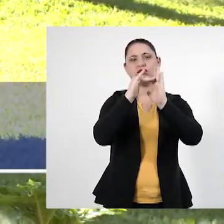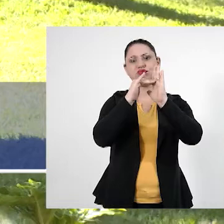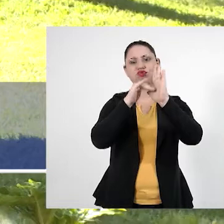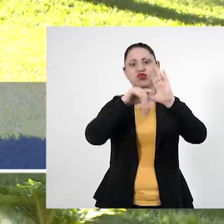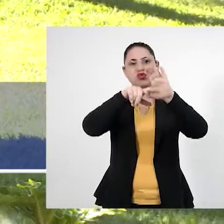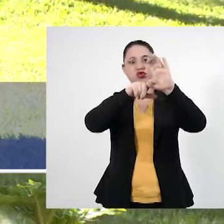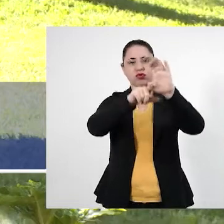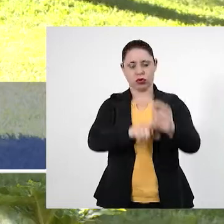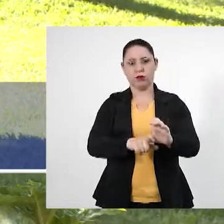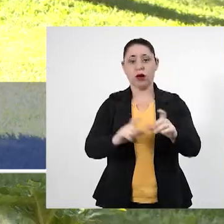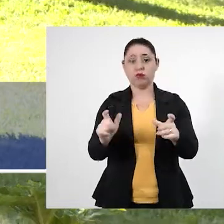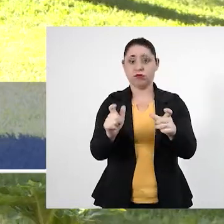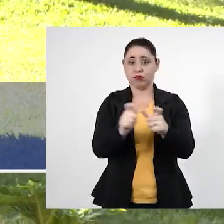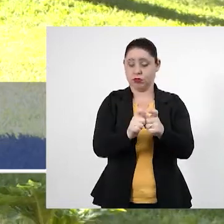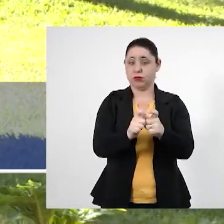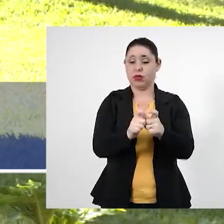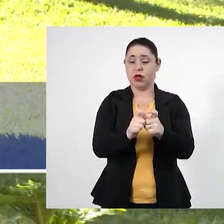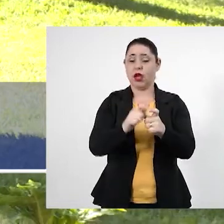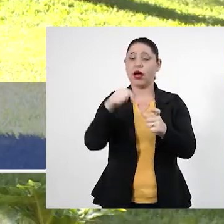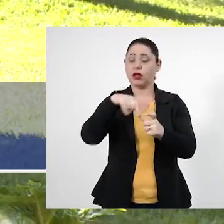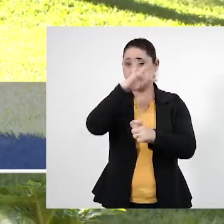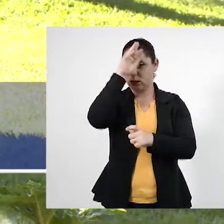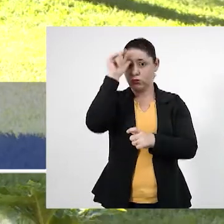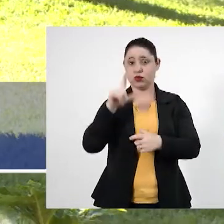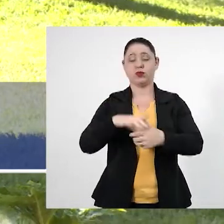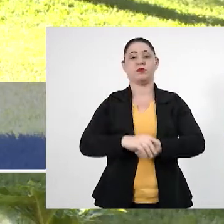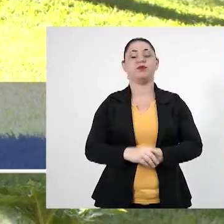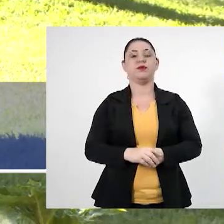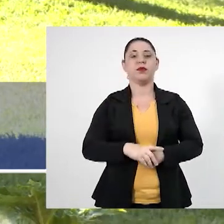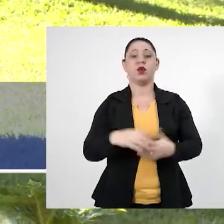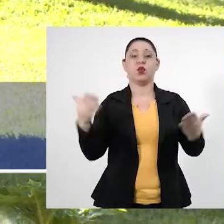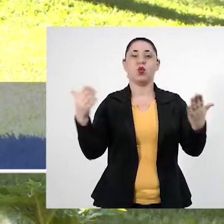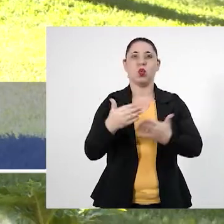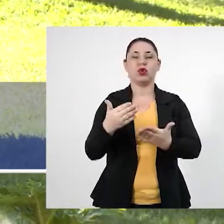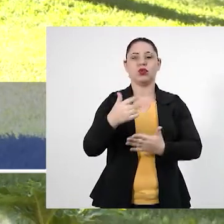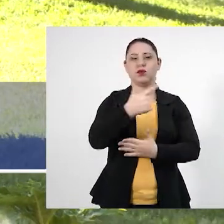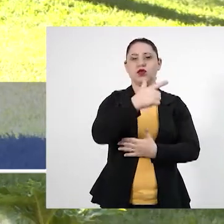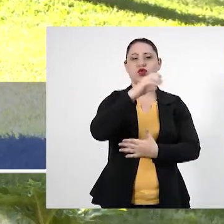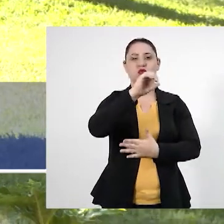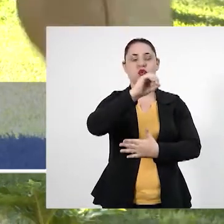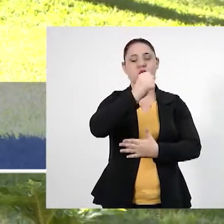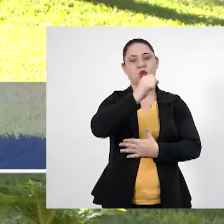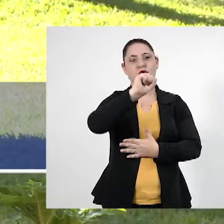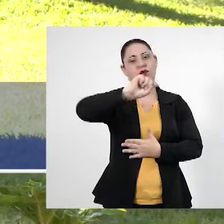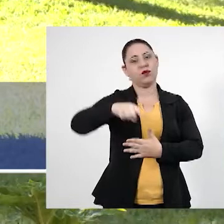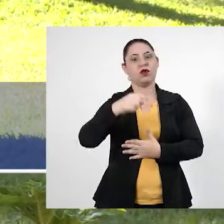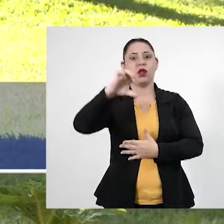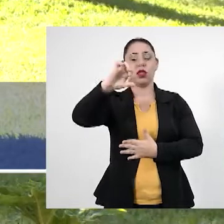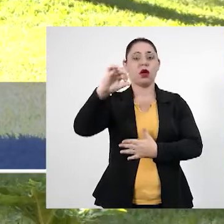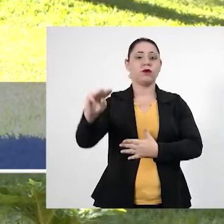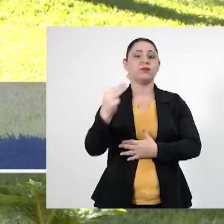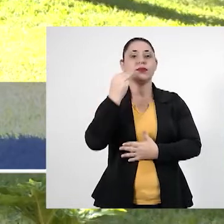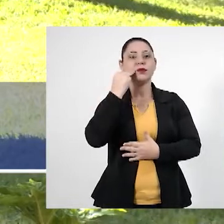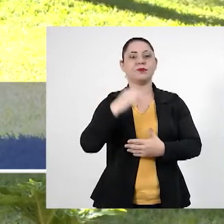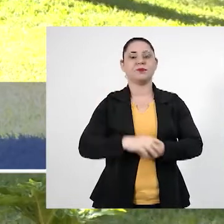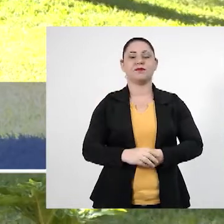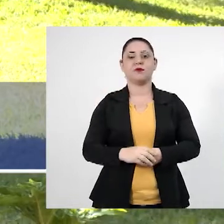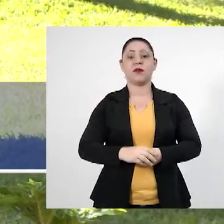que a expectativa é de redução do déficit mensal previdenciário em Mato Grosso do Sul, que hoje é